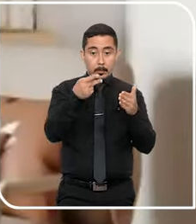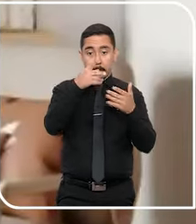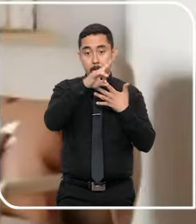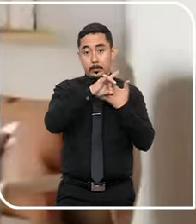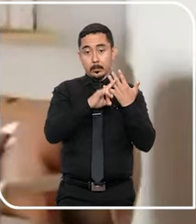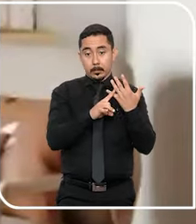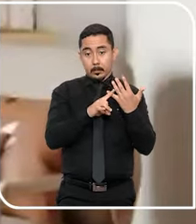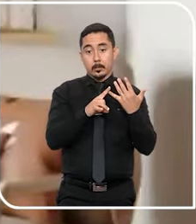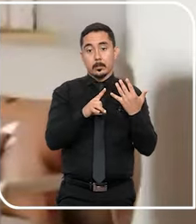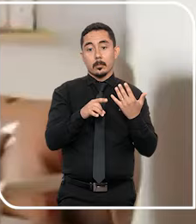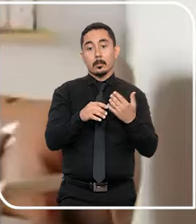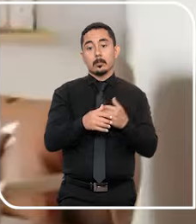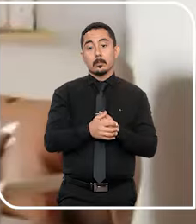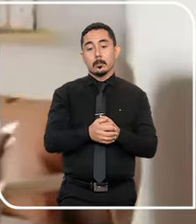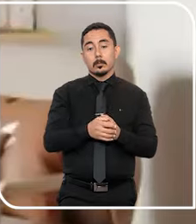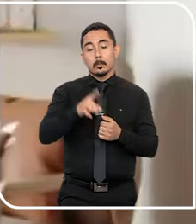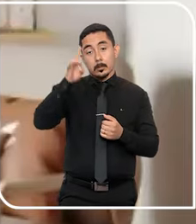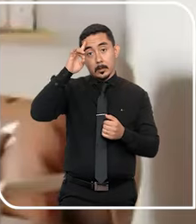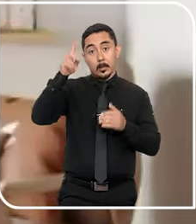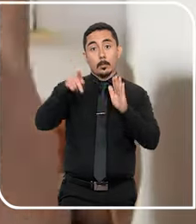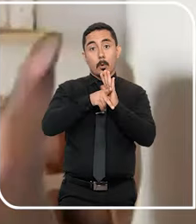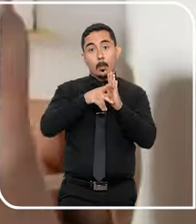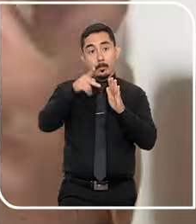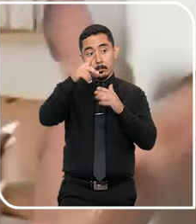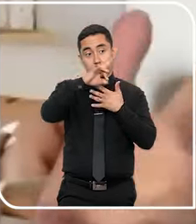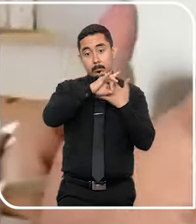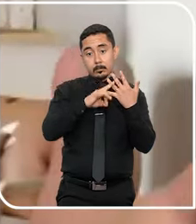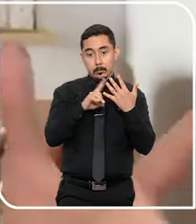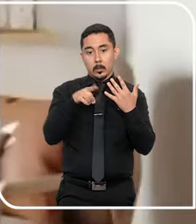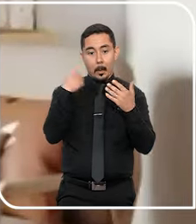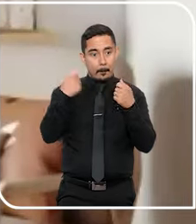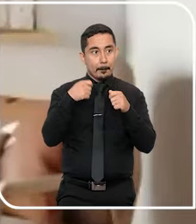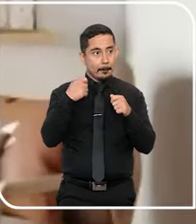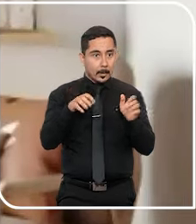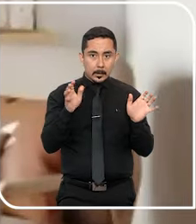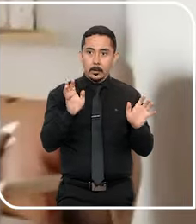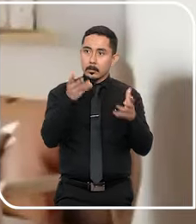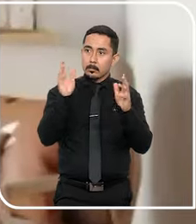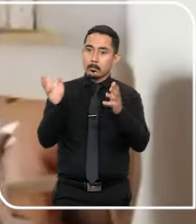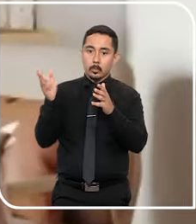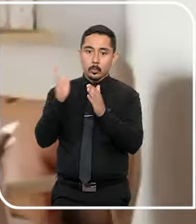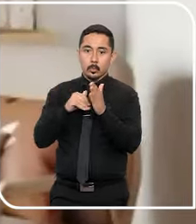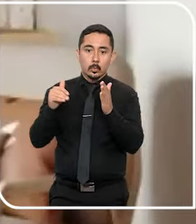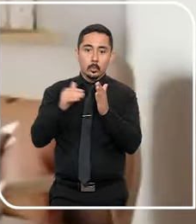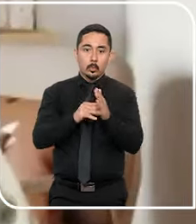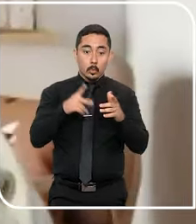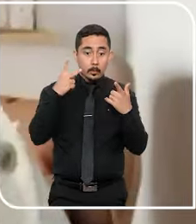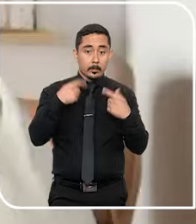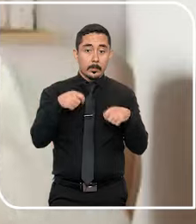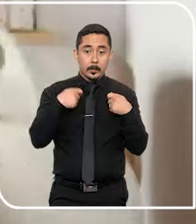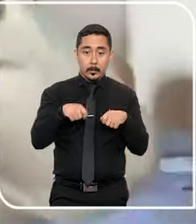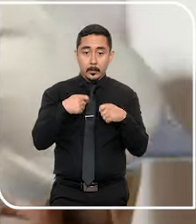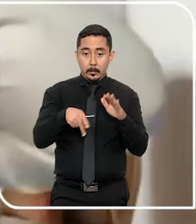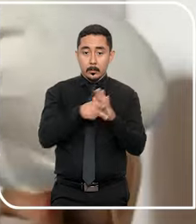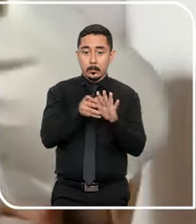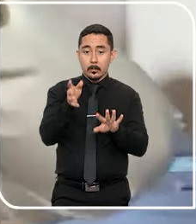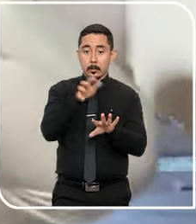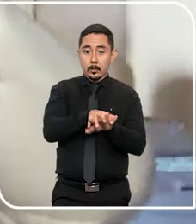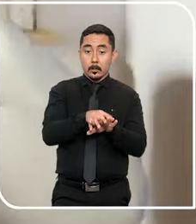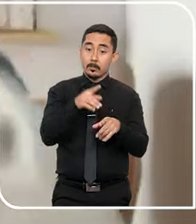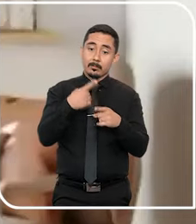de conscientização das pessoas com deficiência dia da pessoa com deficiência se a gente precisa conscientizar sobre a